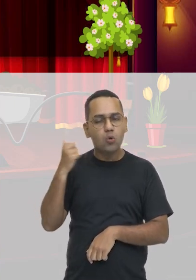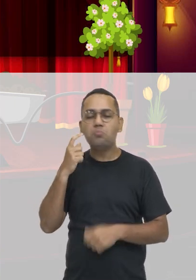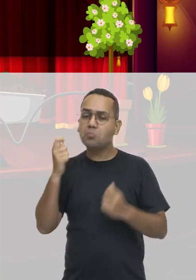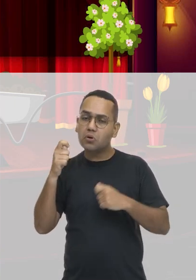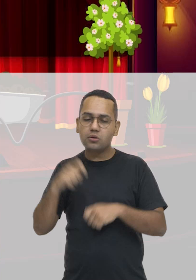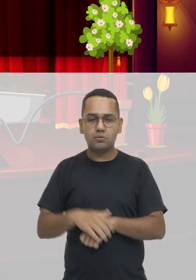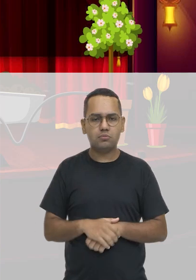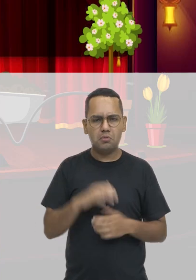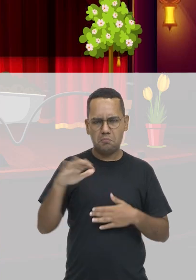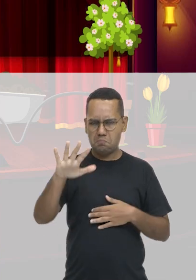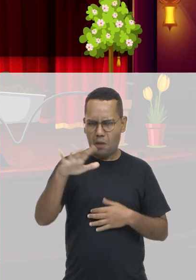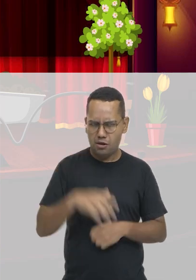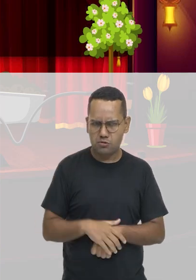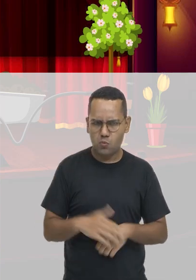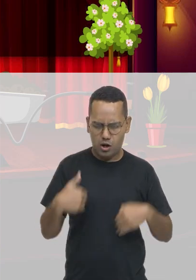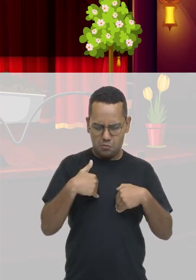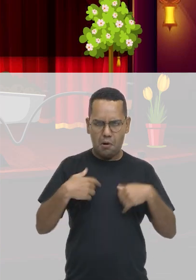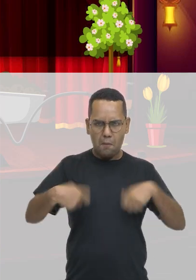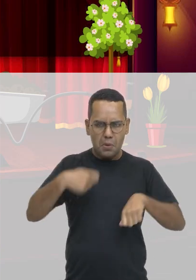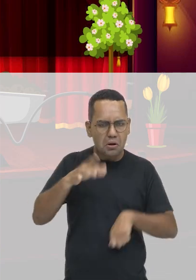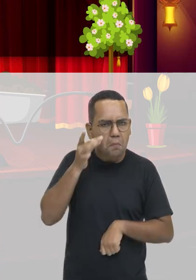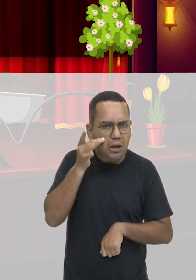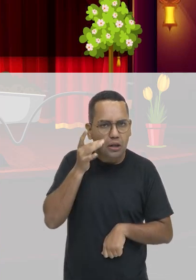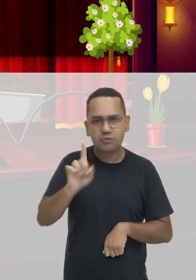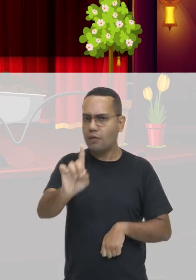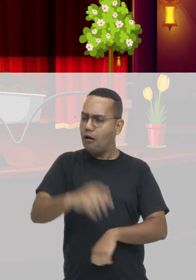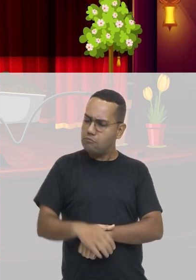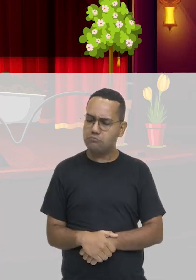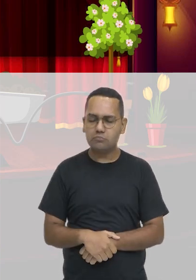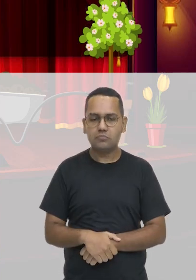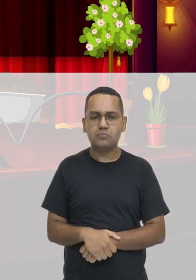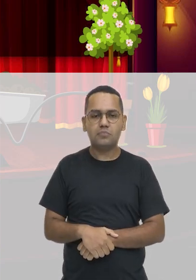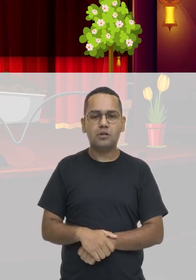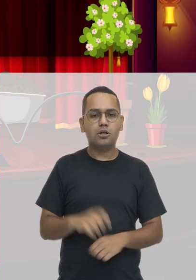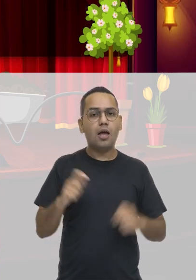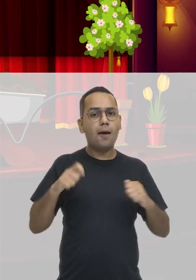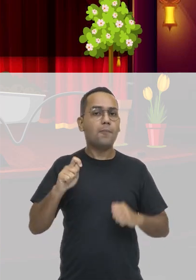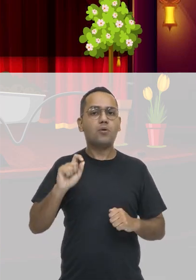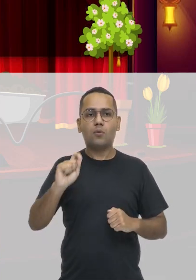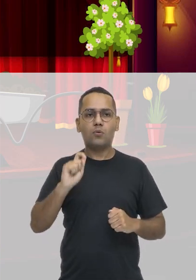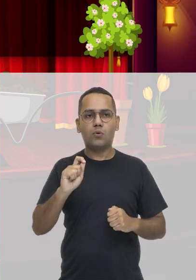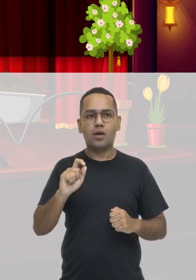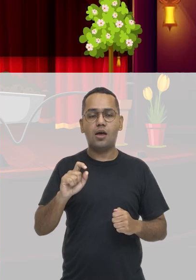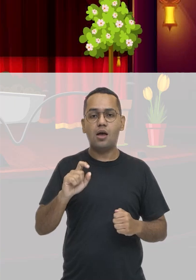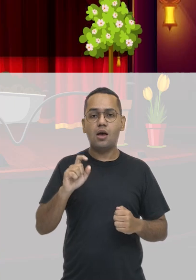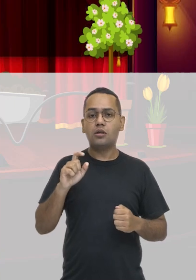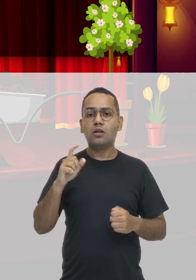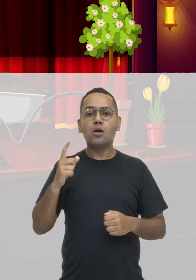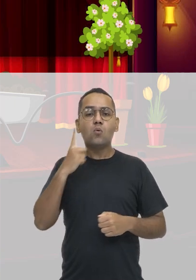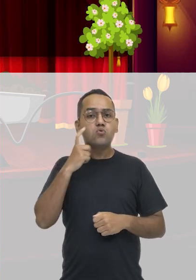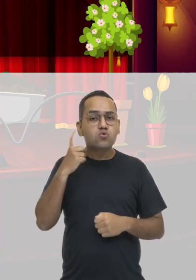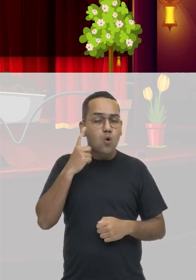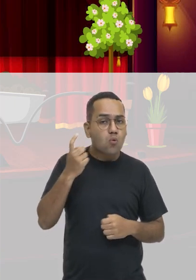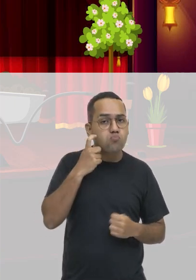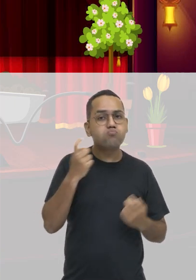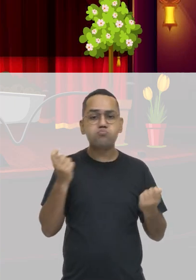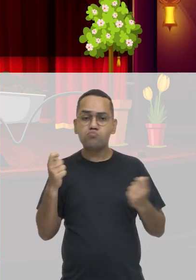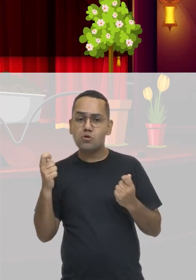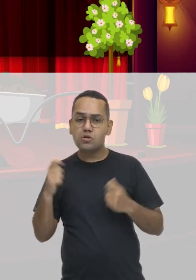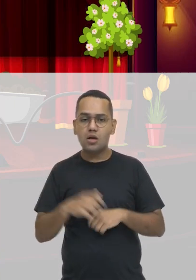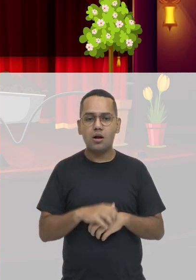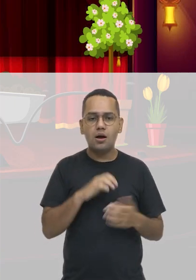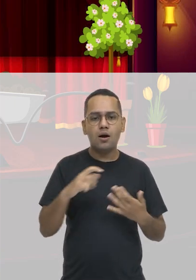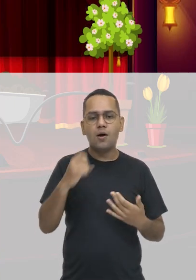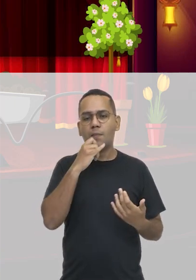animal precisa estar no palco? Não. Mas ele precisa, se precisar, ter o som, o timbre daquele animal,